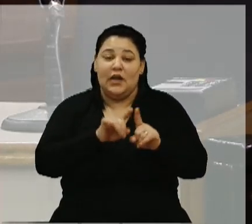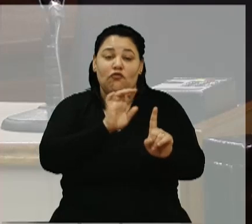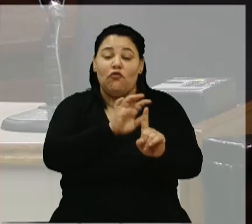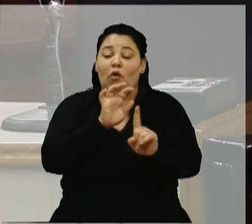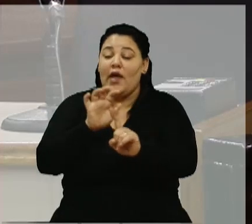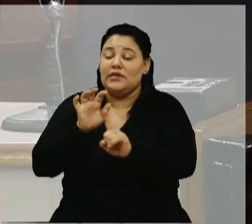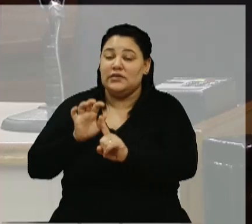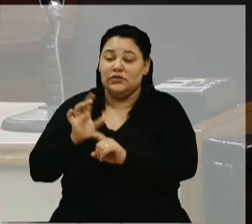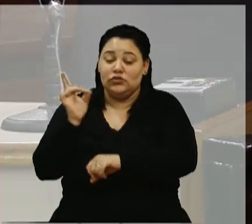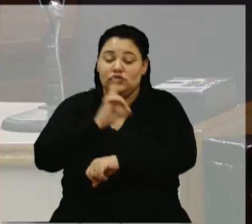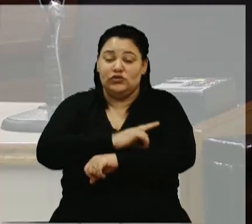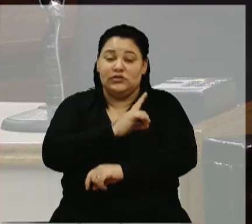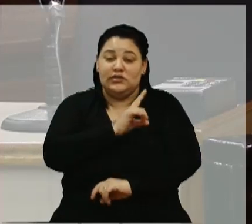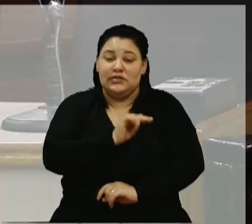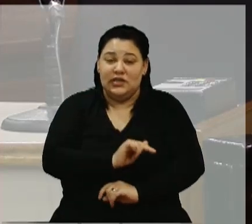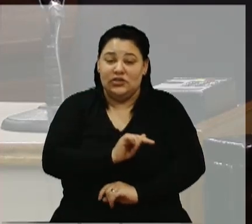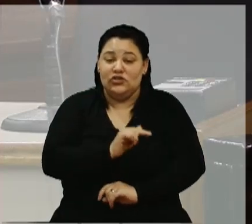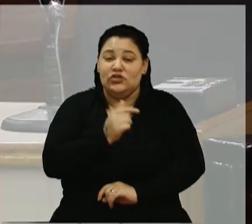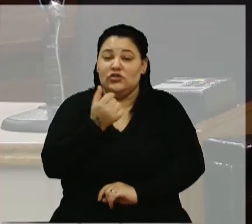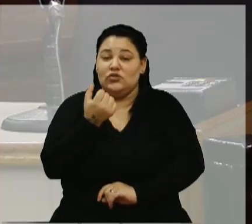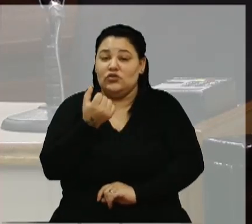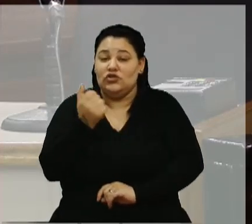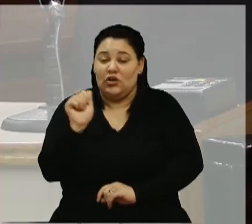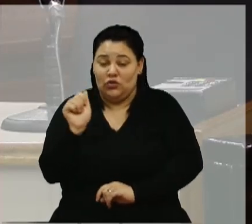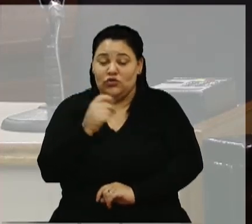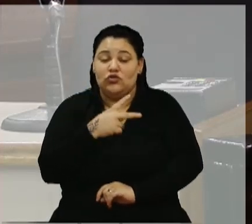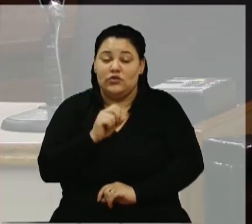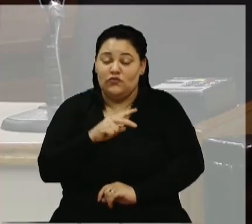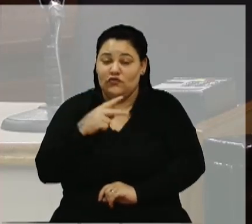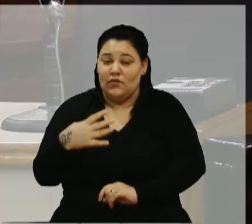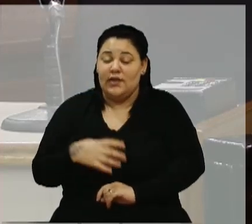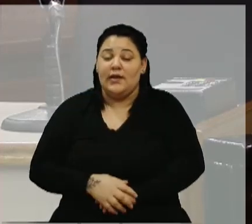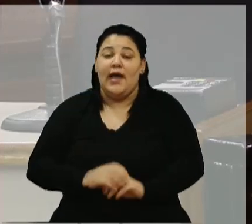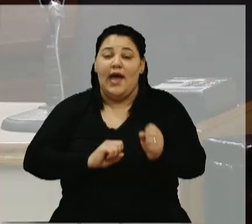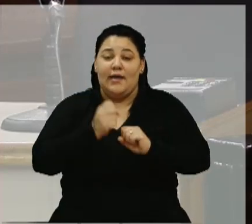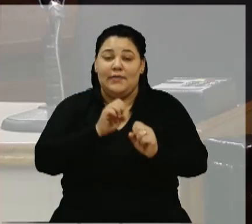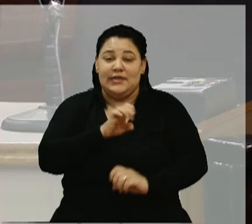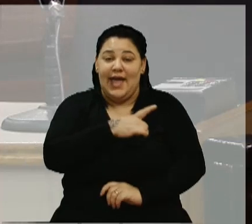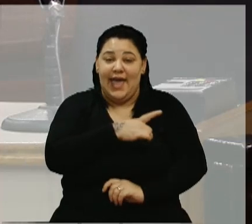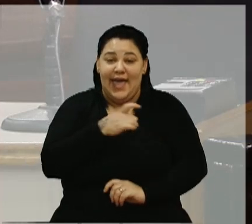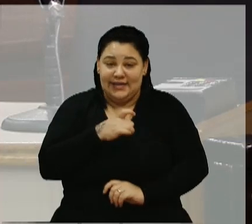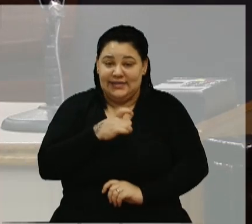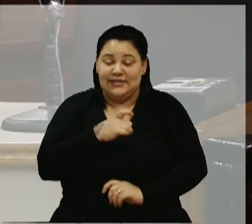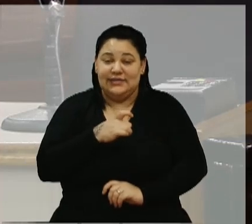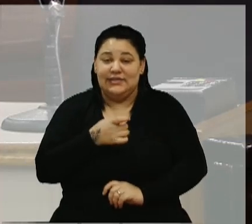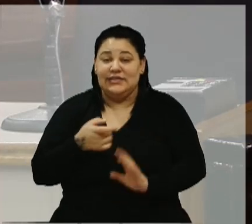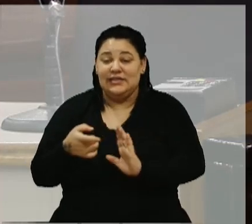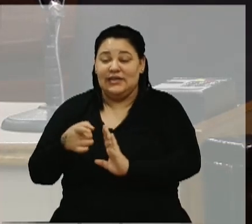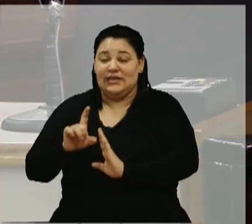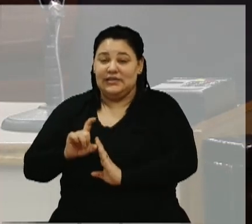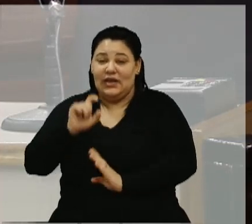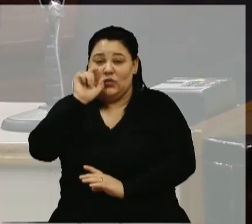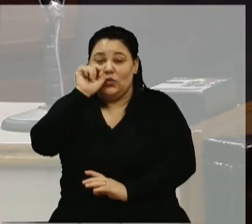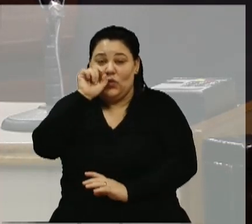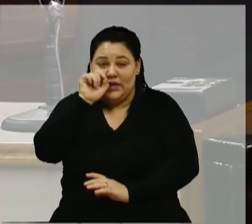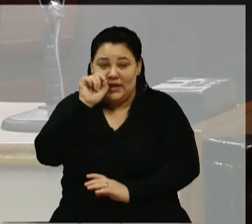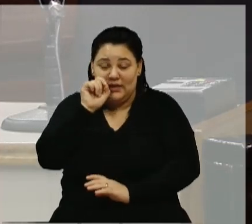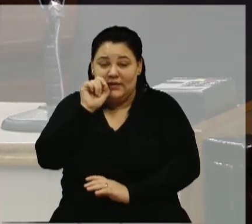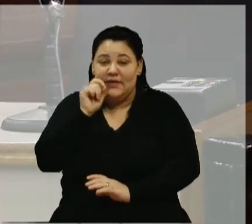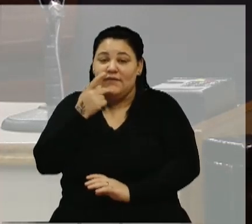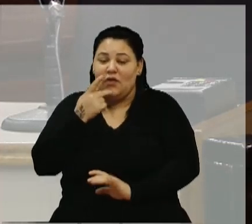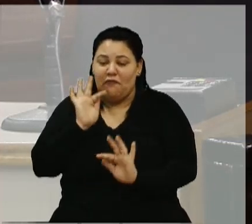no dia 17 de 8 de 2024, a empresa X, antigo Twitter, anunciou o fim das operações no